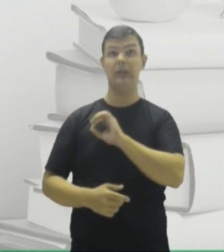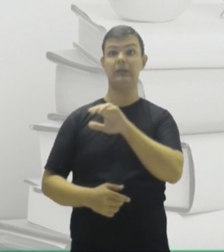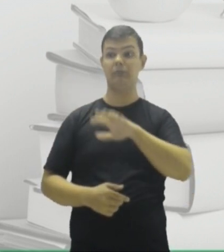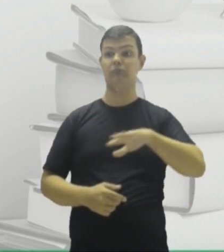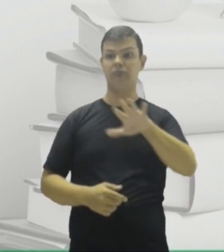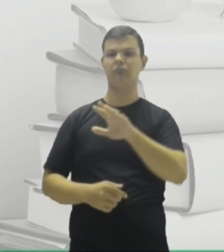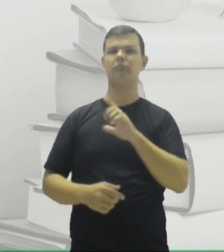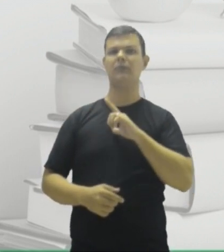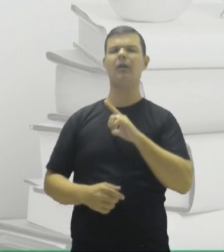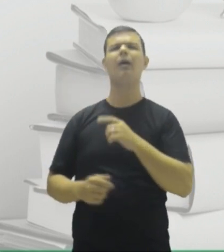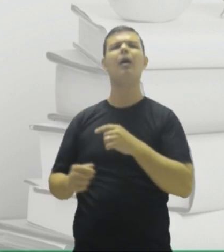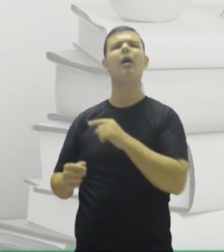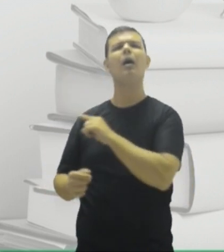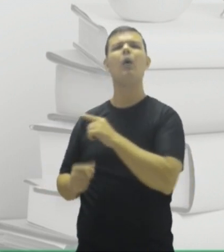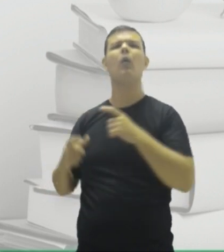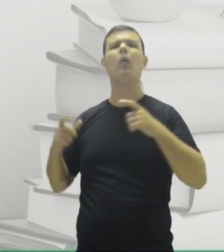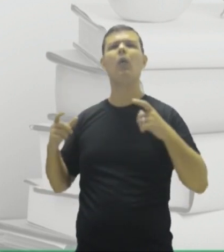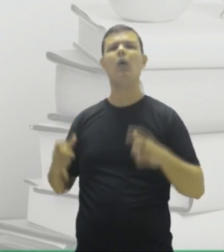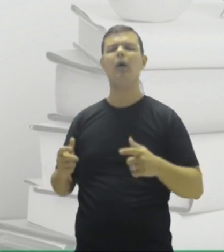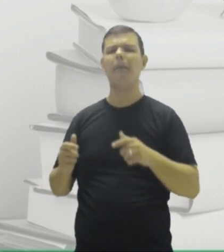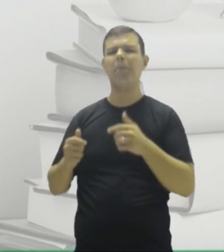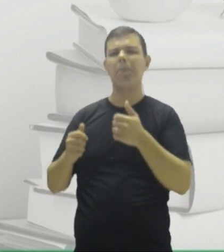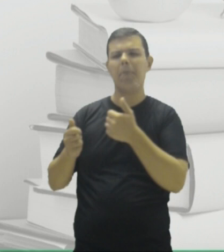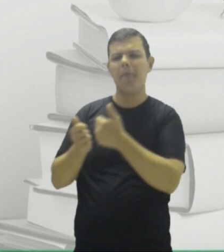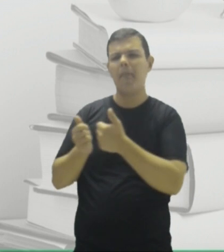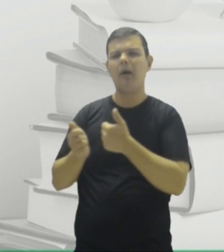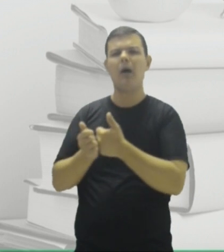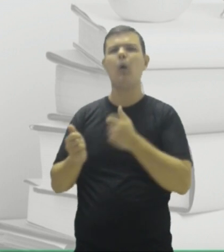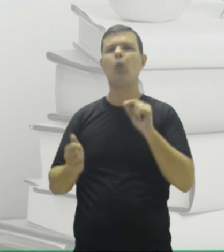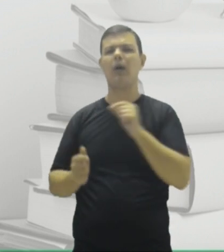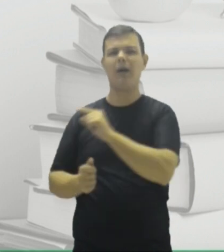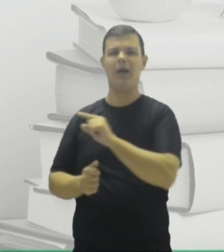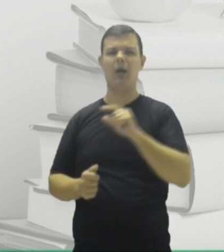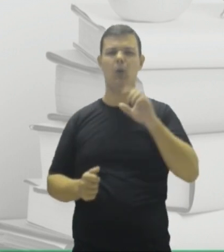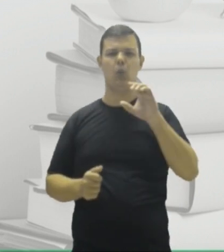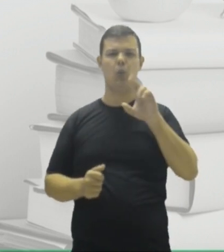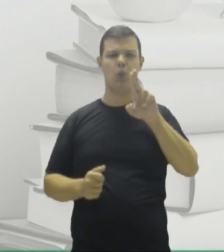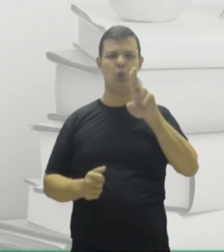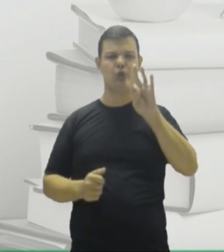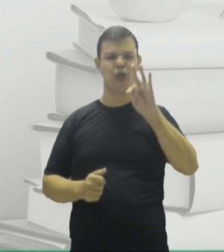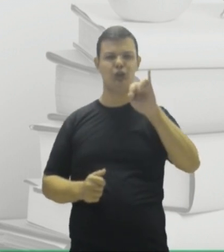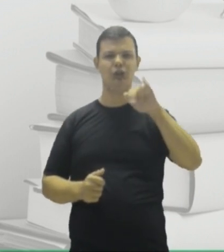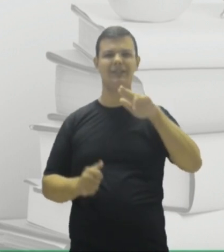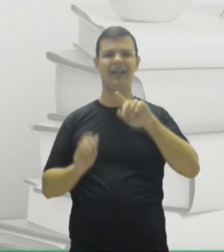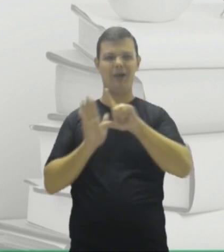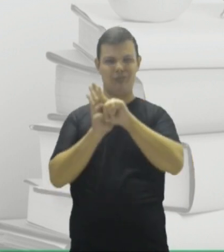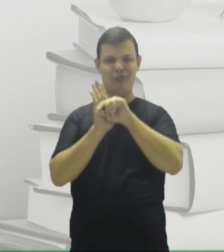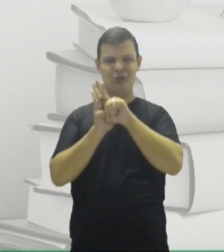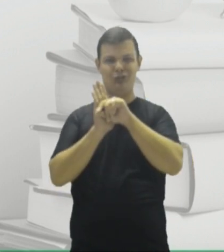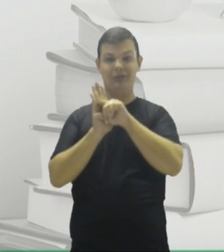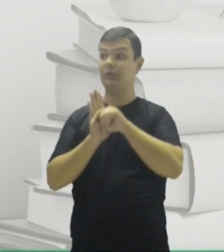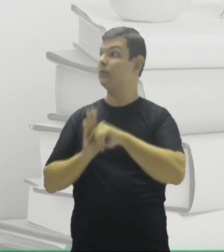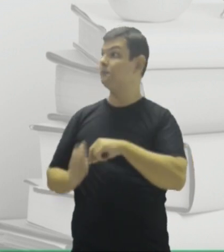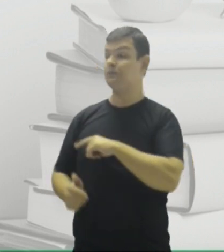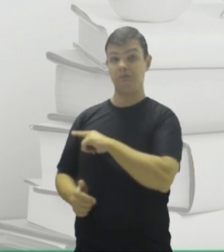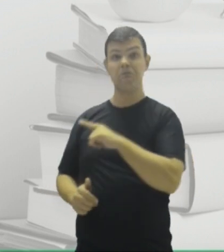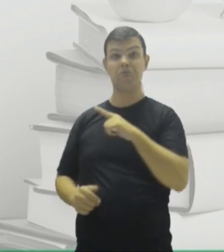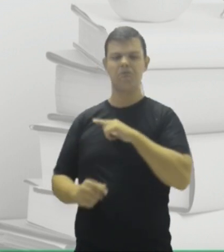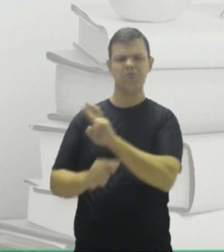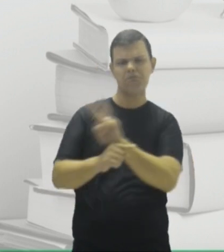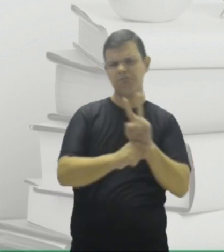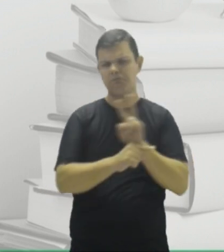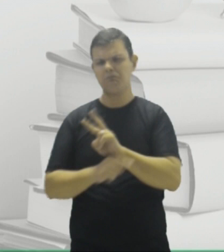Polícia Ambiental, que fica ali nas proximidades do Parque do Utinga. Olha só, eles são responsáveis principalmente